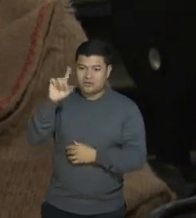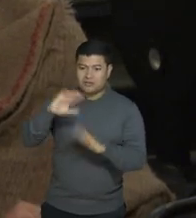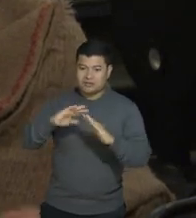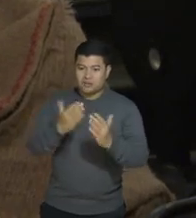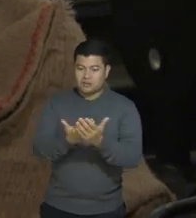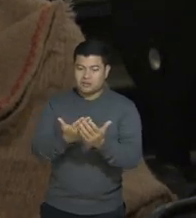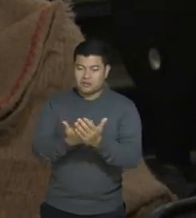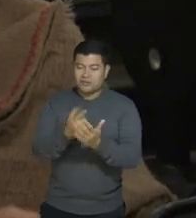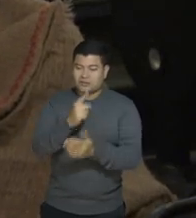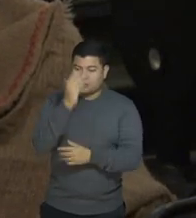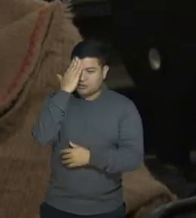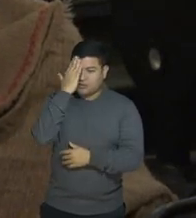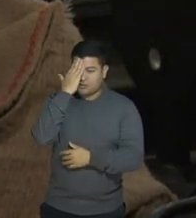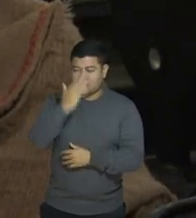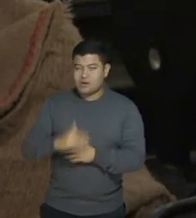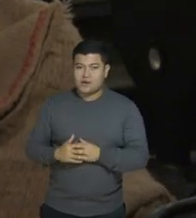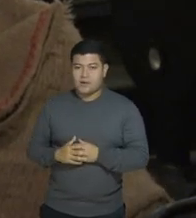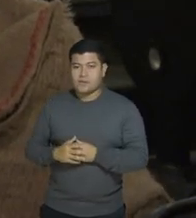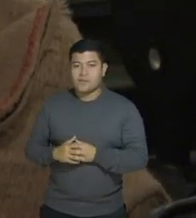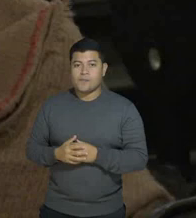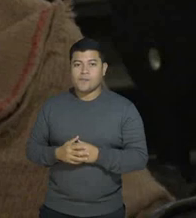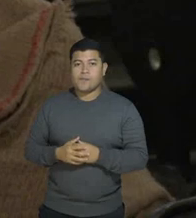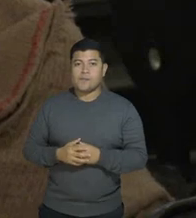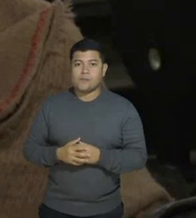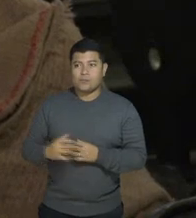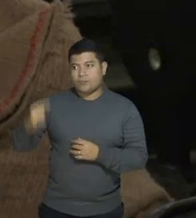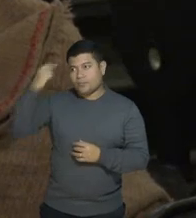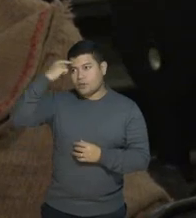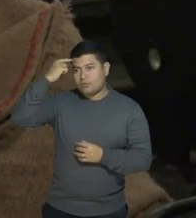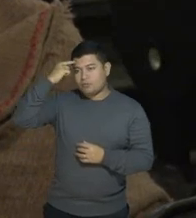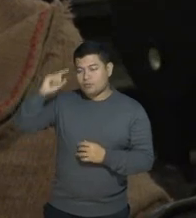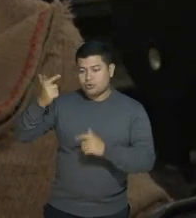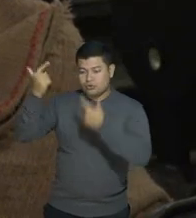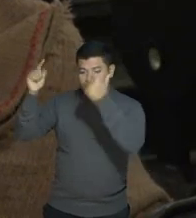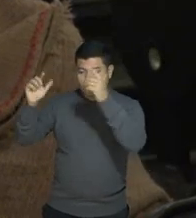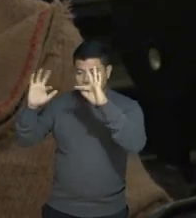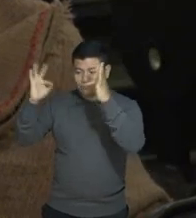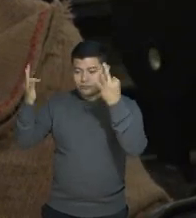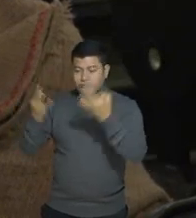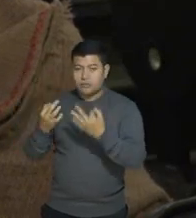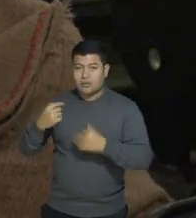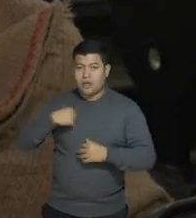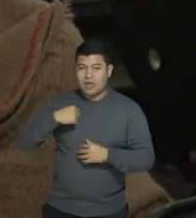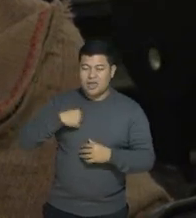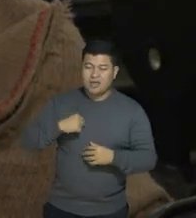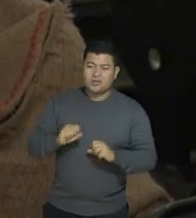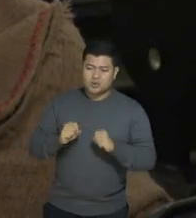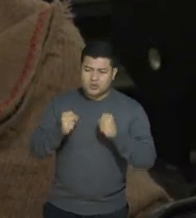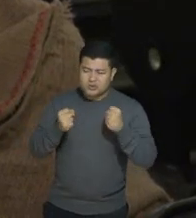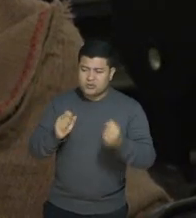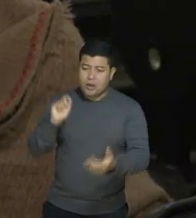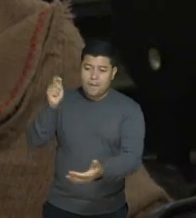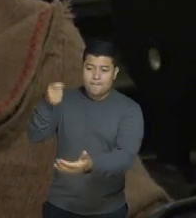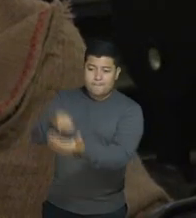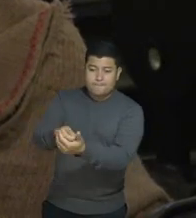Então, só que eu penso nas outras famílias. Eu tive que me desgastar para poder pagar aquele teste que ele esperou